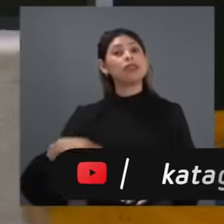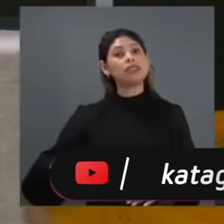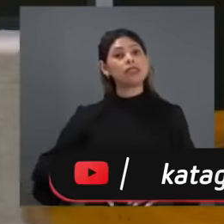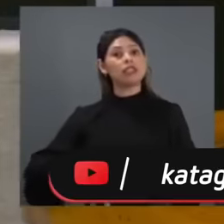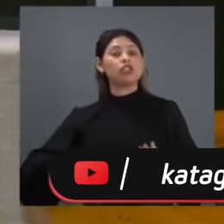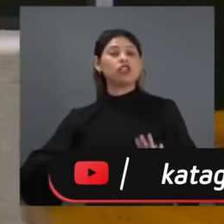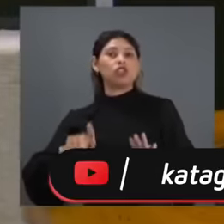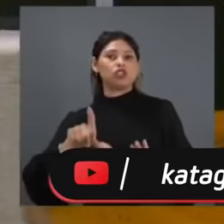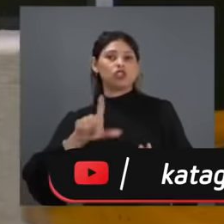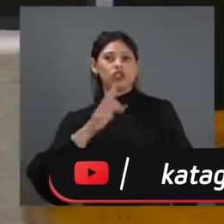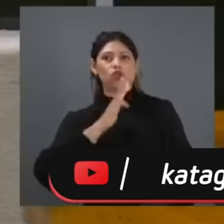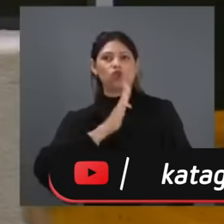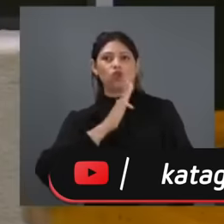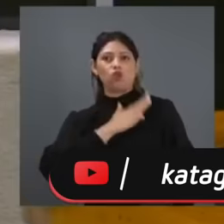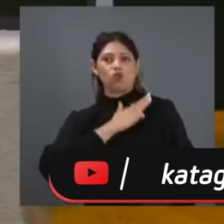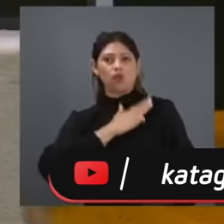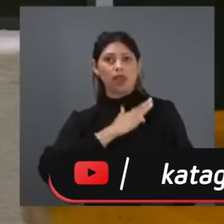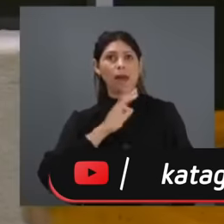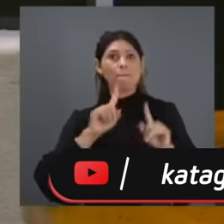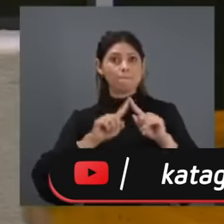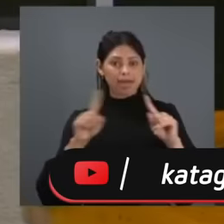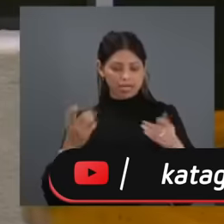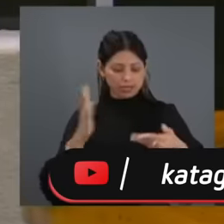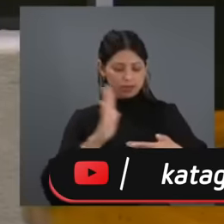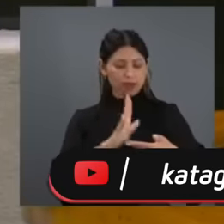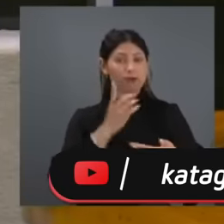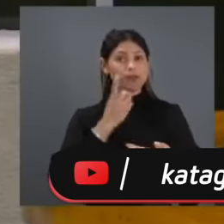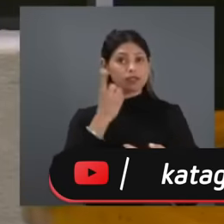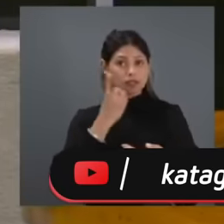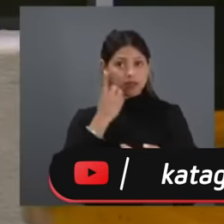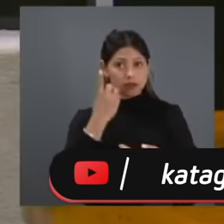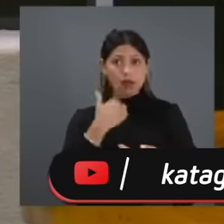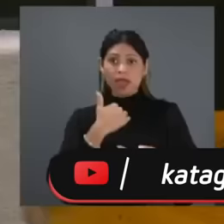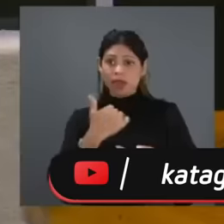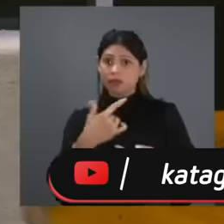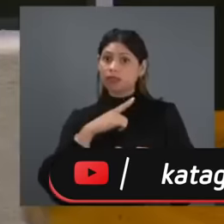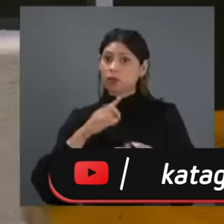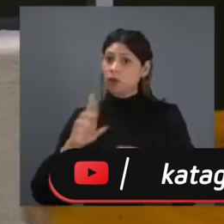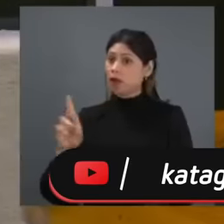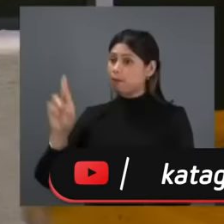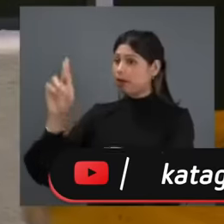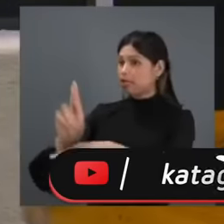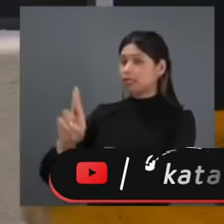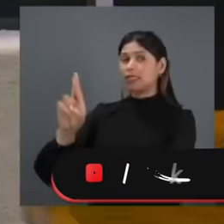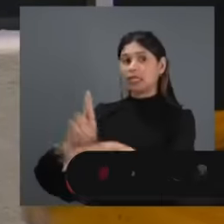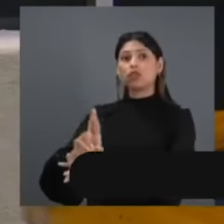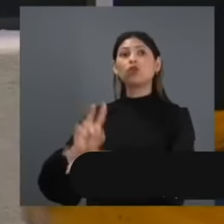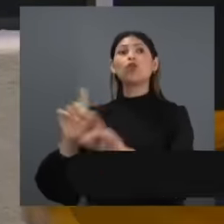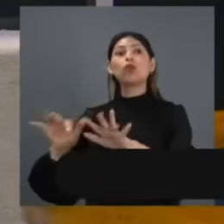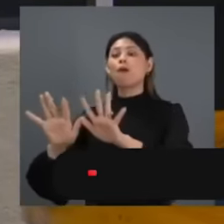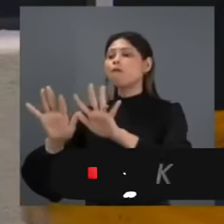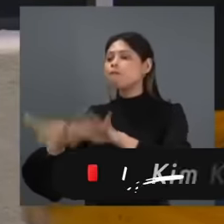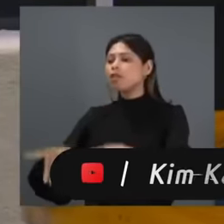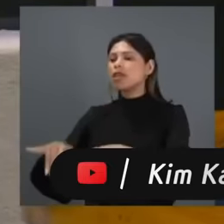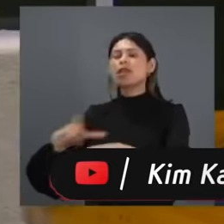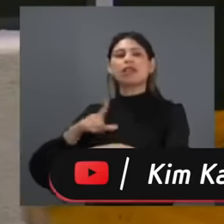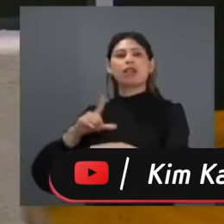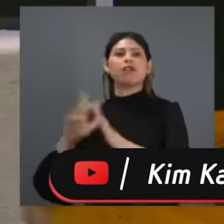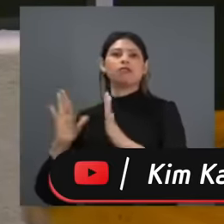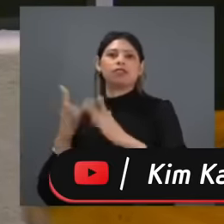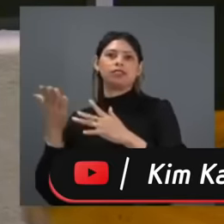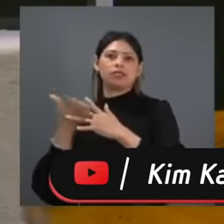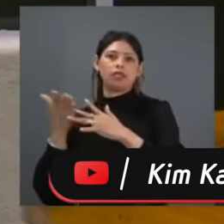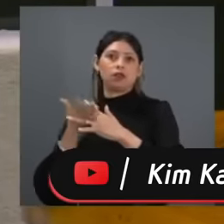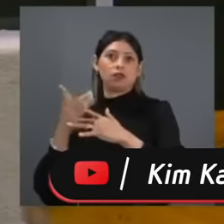quando essa Câmara dos Deputados representa a vontade popular e aprova o fim da saída temporária, dizendo que sai